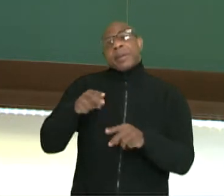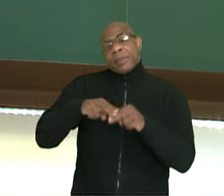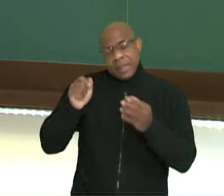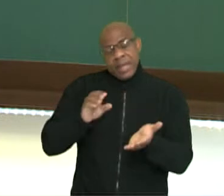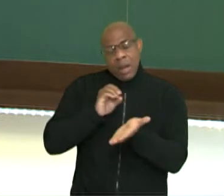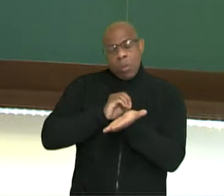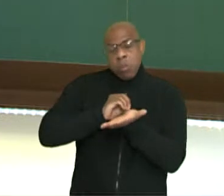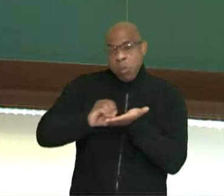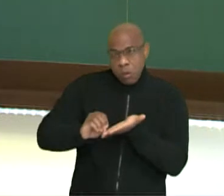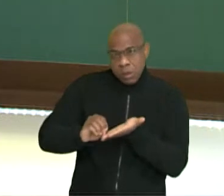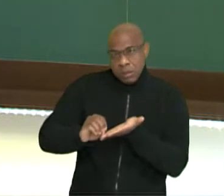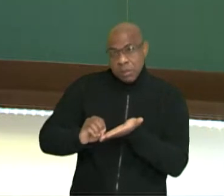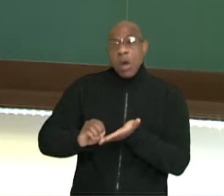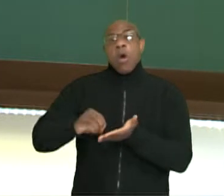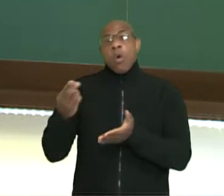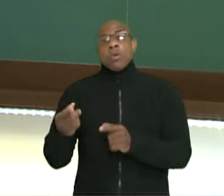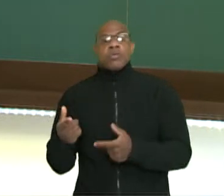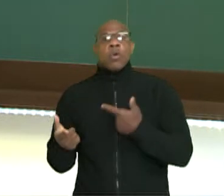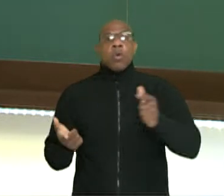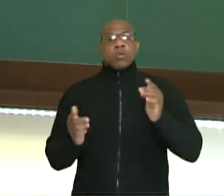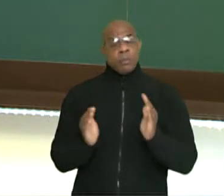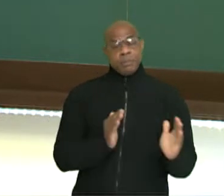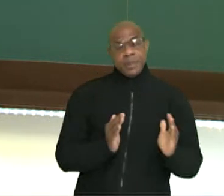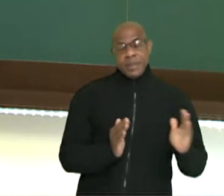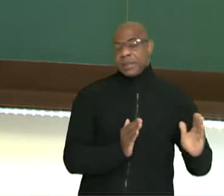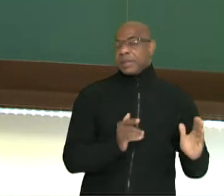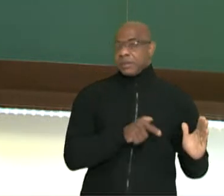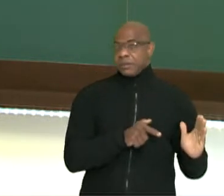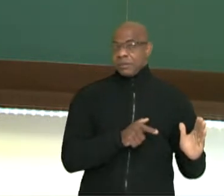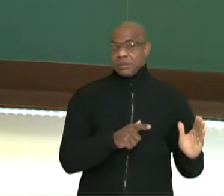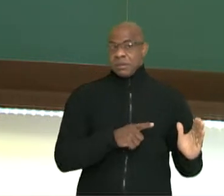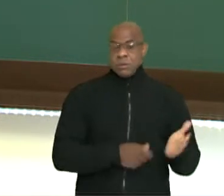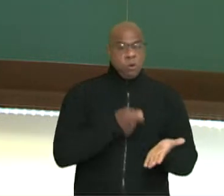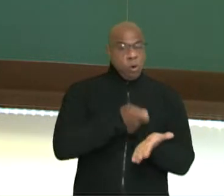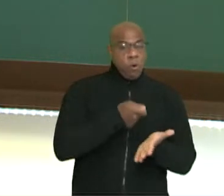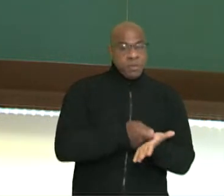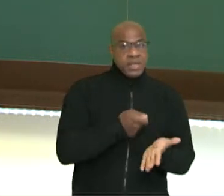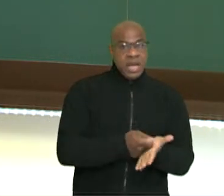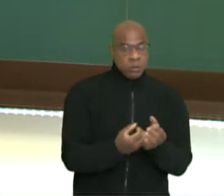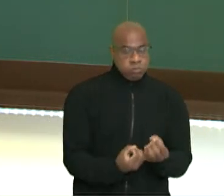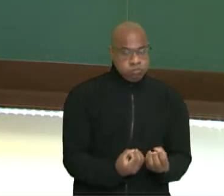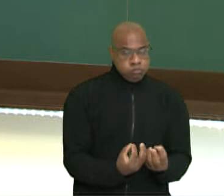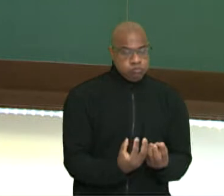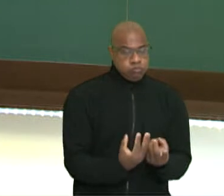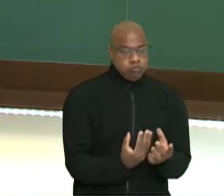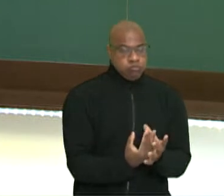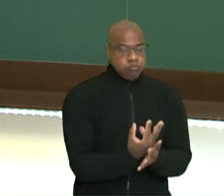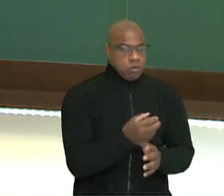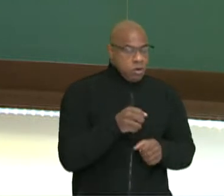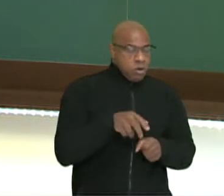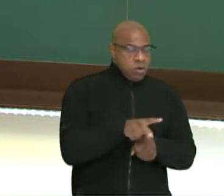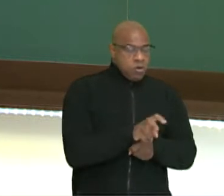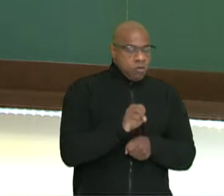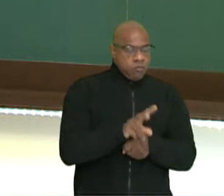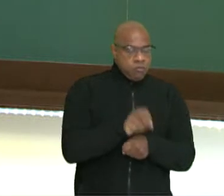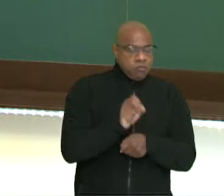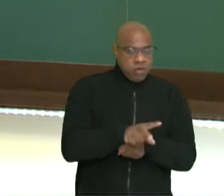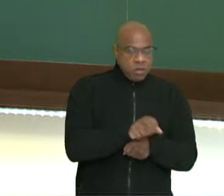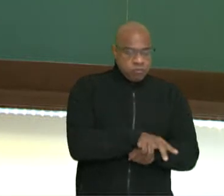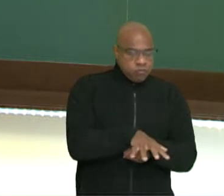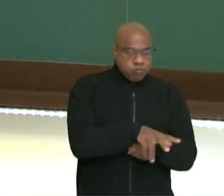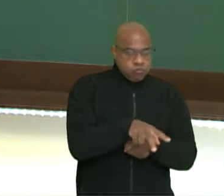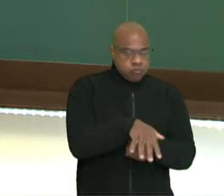são de outra época. E eles estão sendo forçadamente a dar, né? O ser humano monta lá um